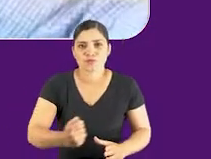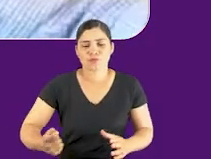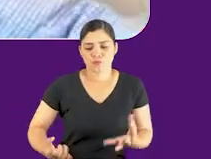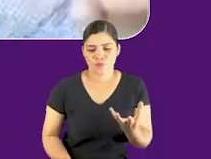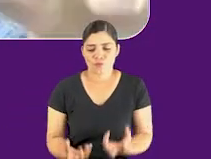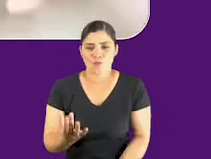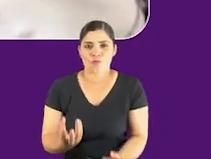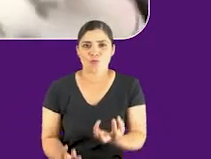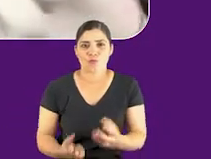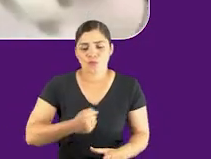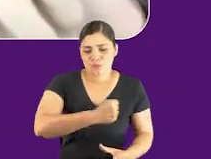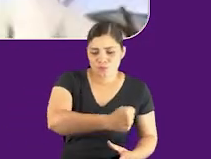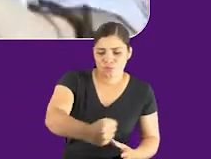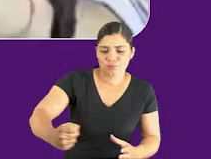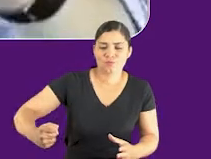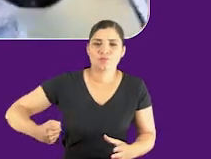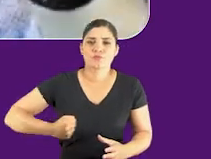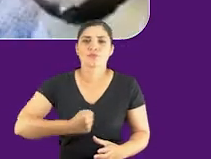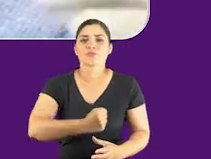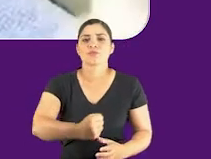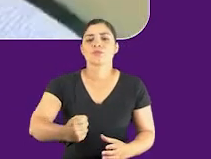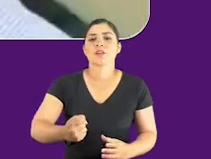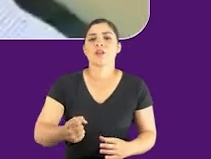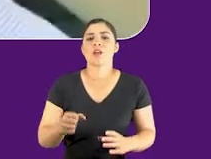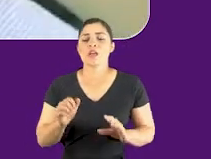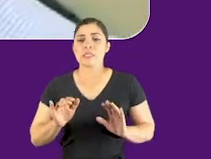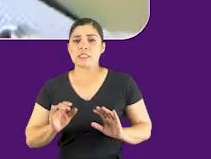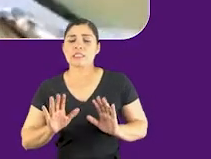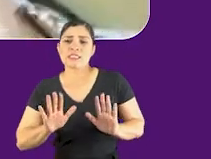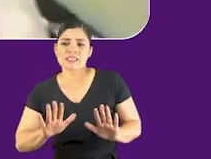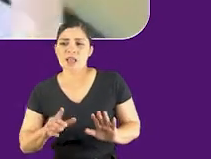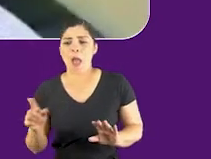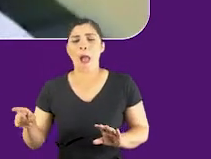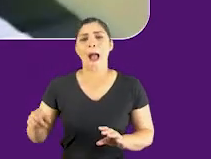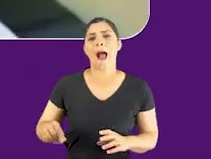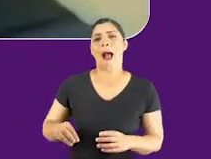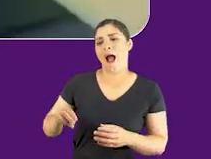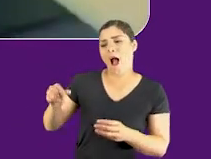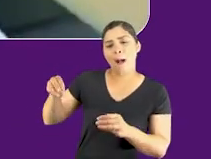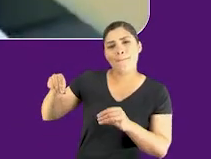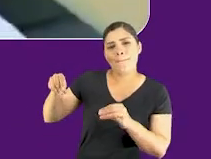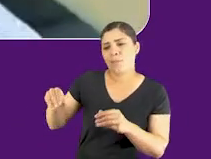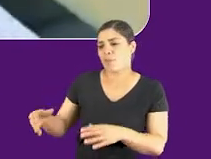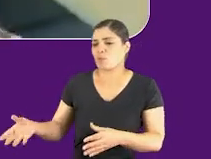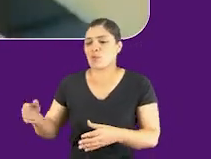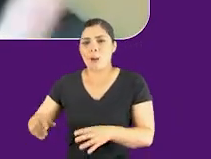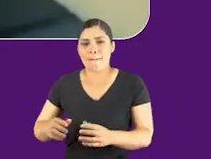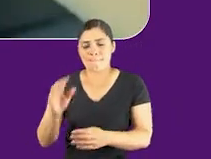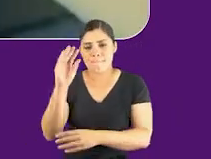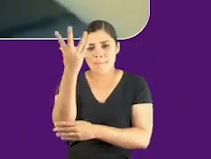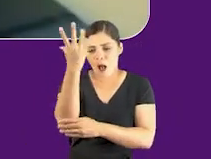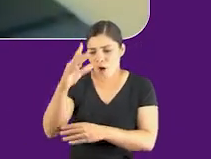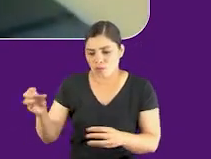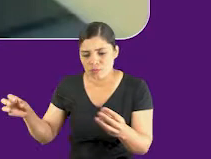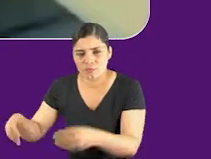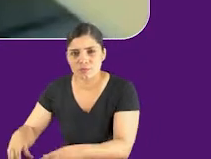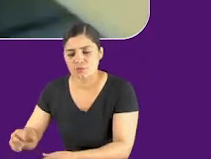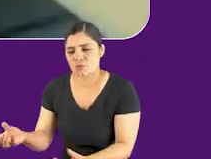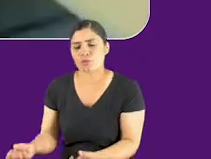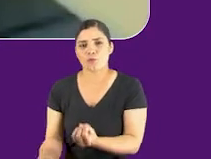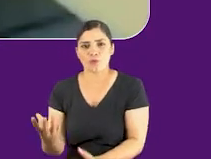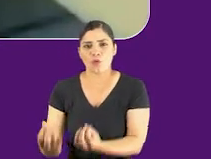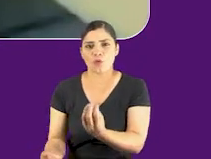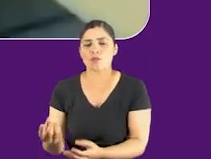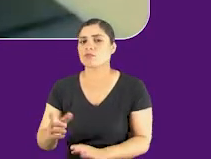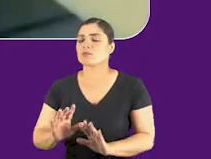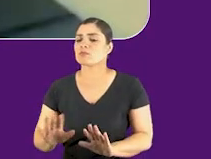precisam na fazenda em vez de usar carvão madeira é tudo eles usam essa casca do cacau